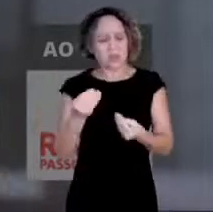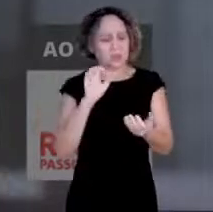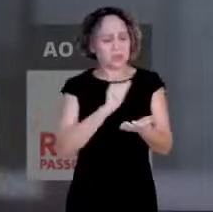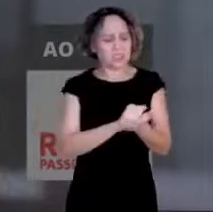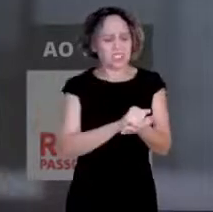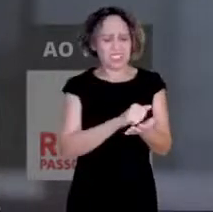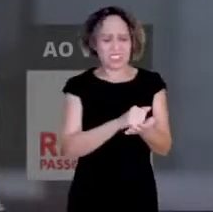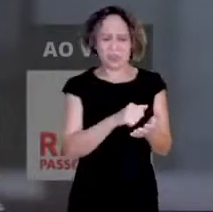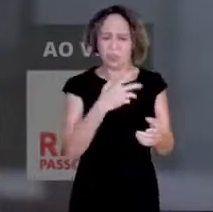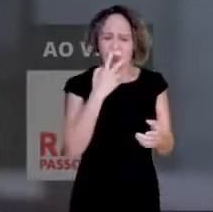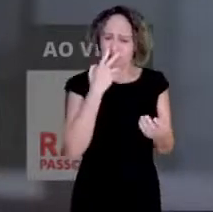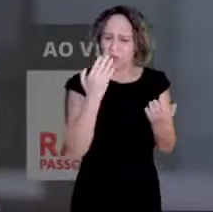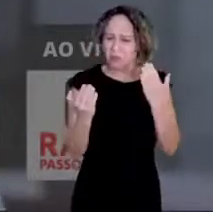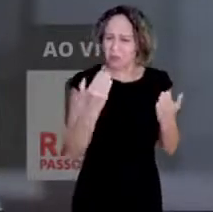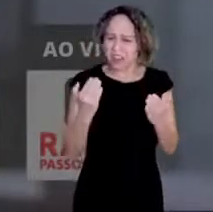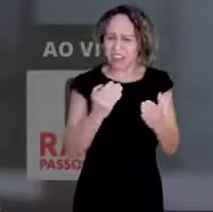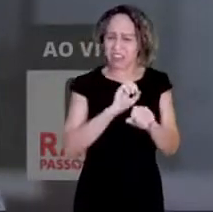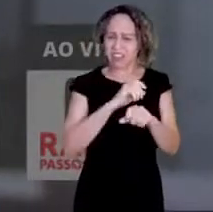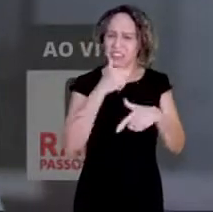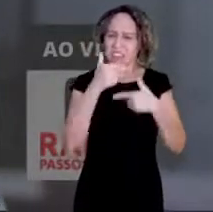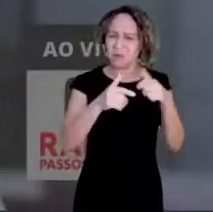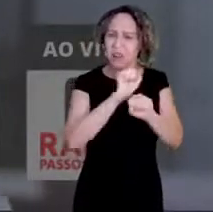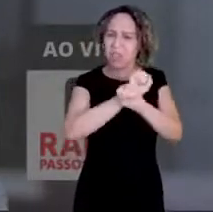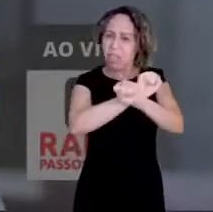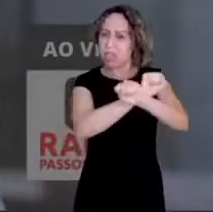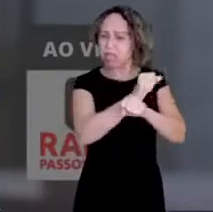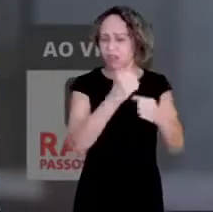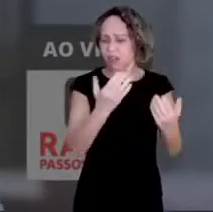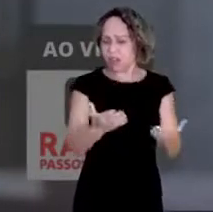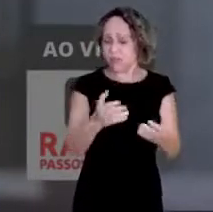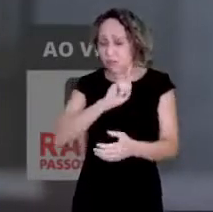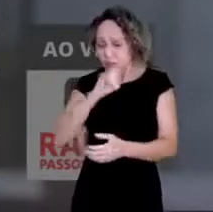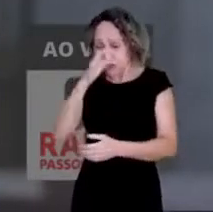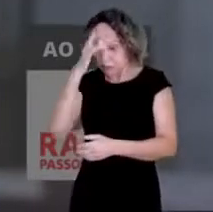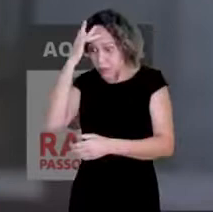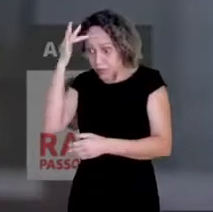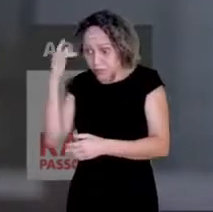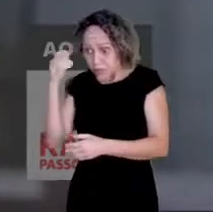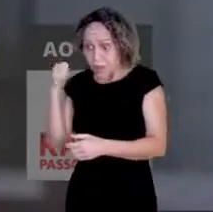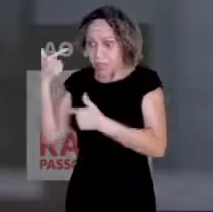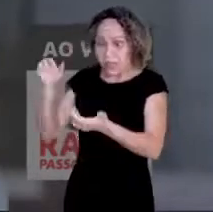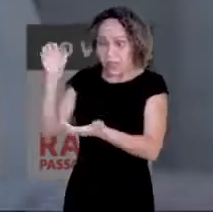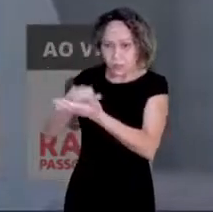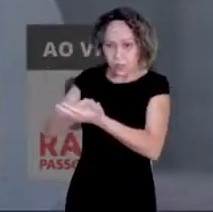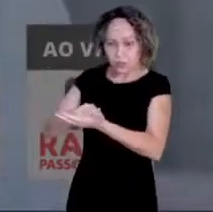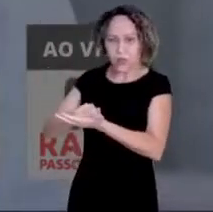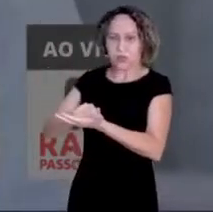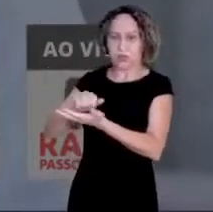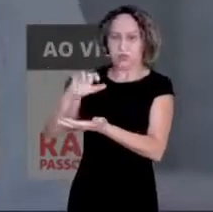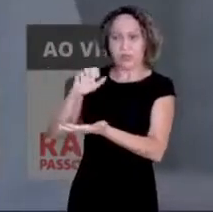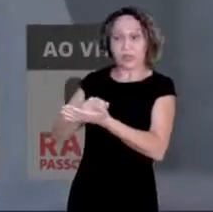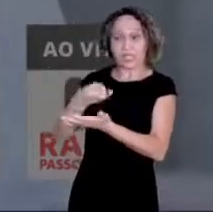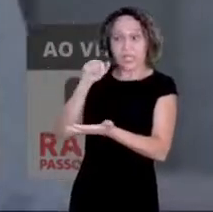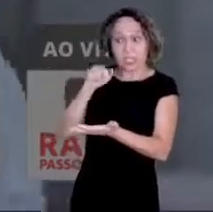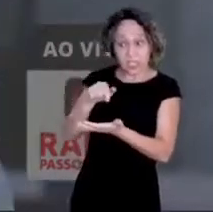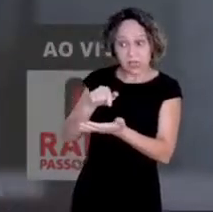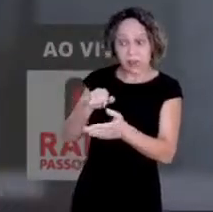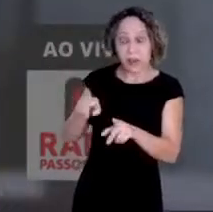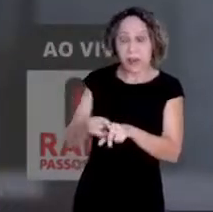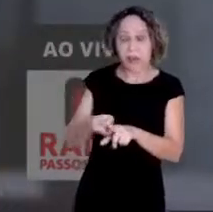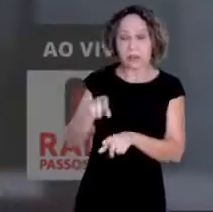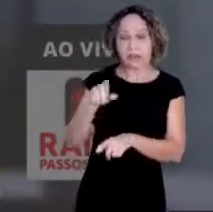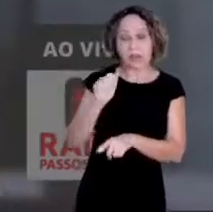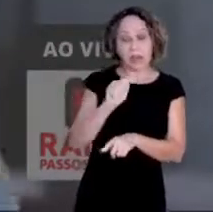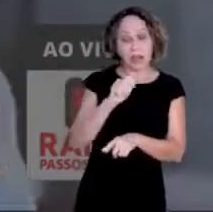naquele dia. Tudo, tudo, tudo que não estragava, eu comprava para evitar o preço. Porque a 80% o